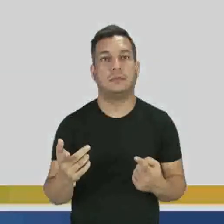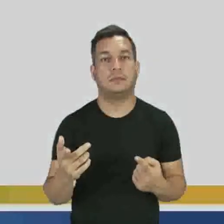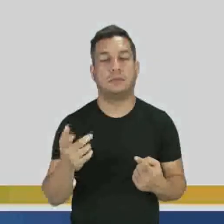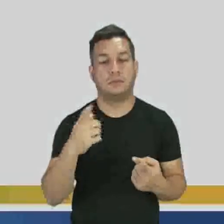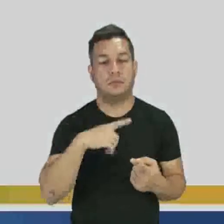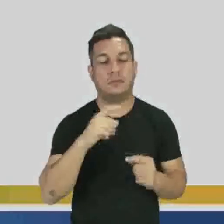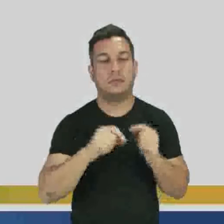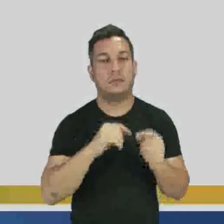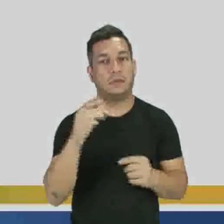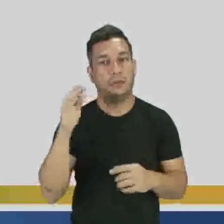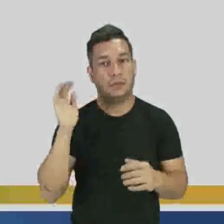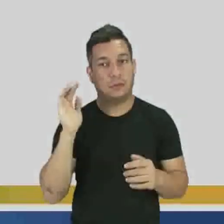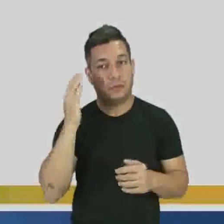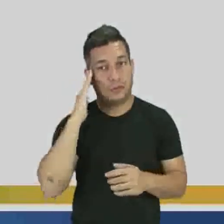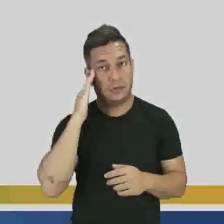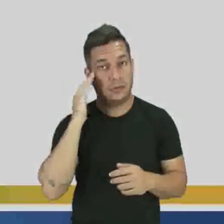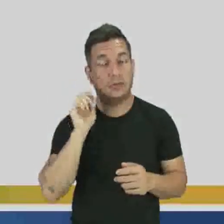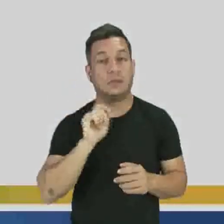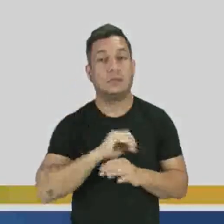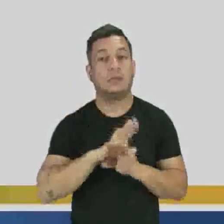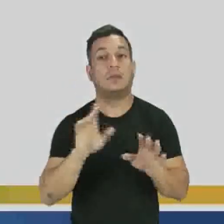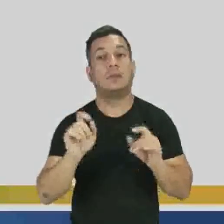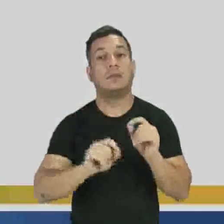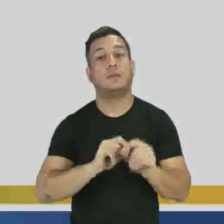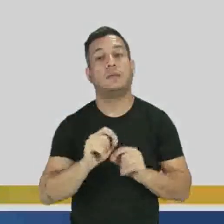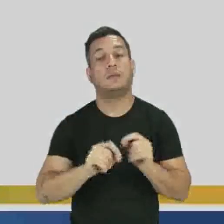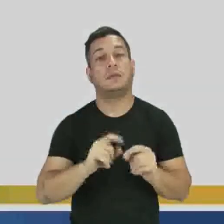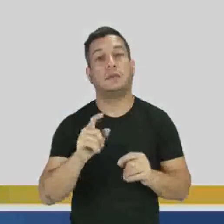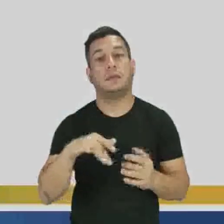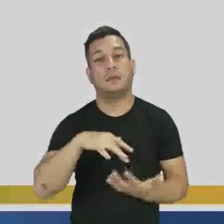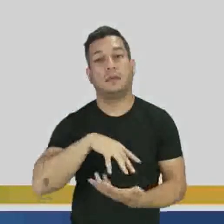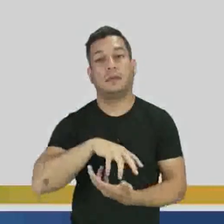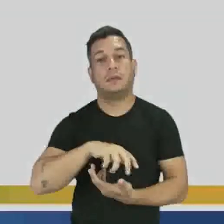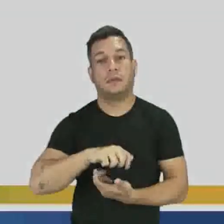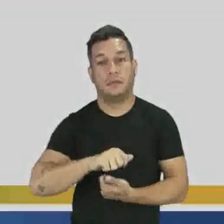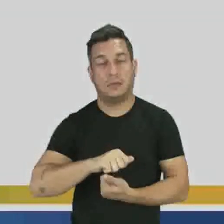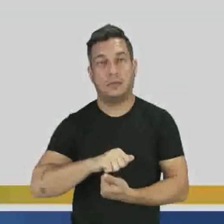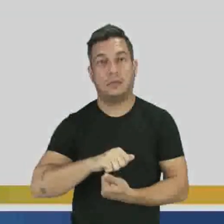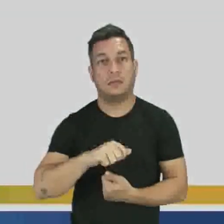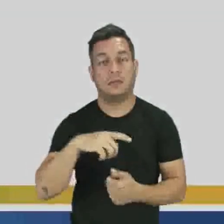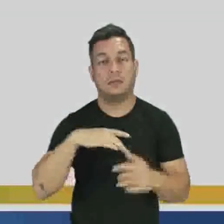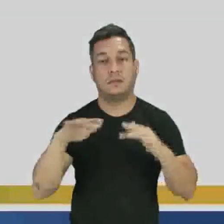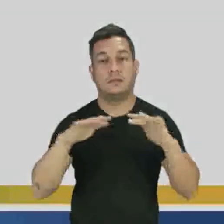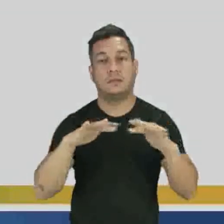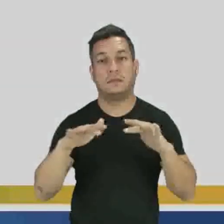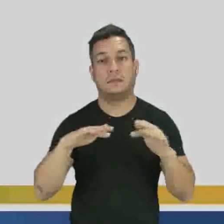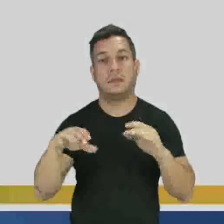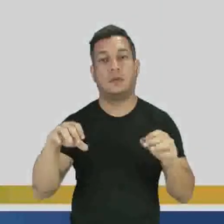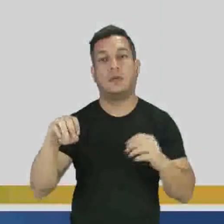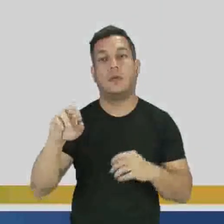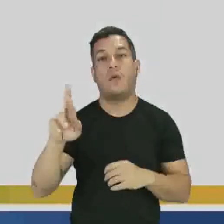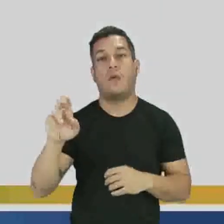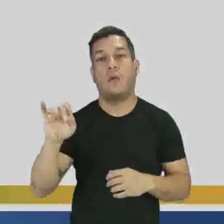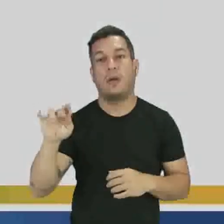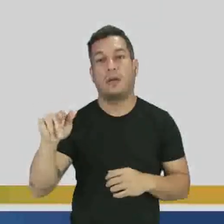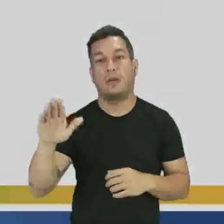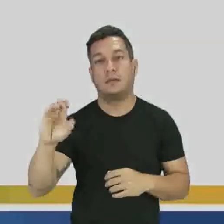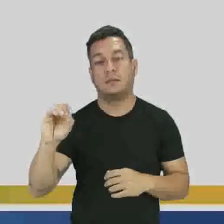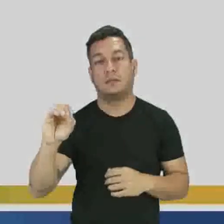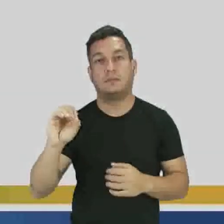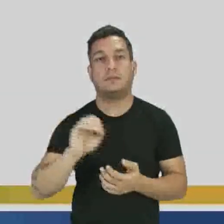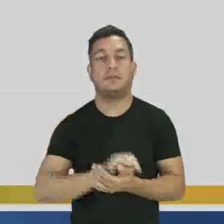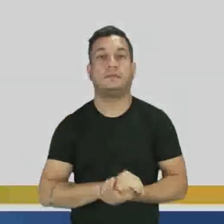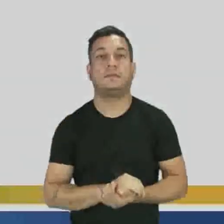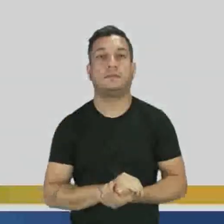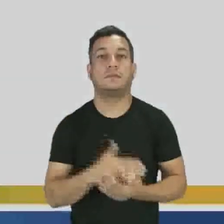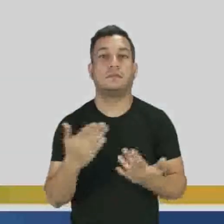nos leva a concluir então que é a Terra que está em um movimento de rotação. Então,